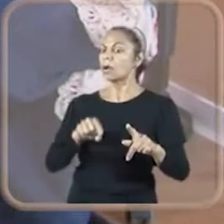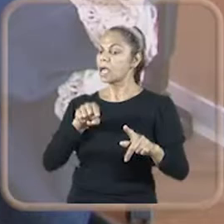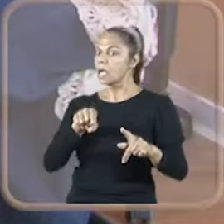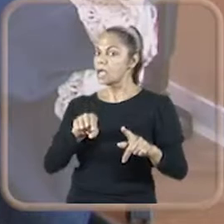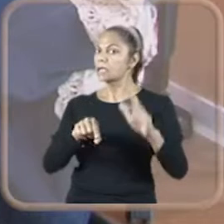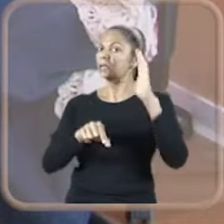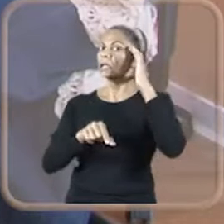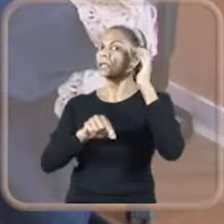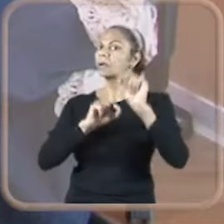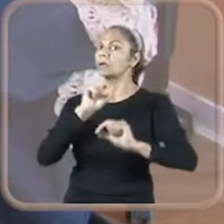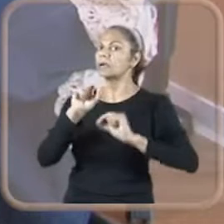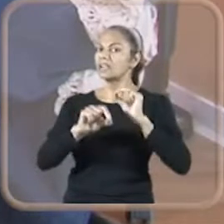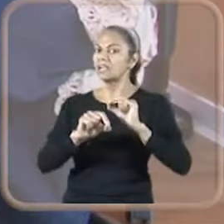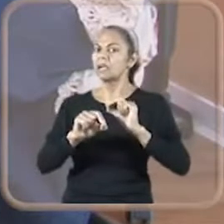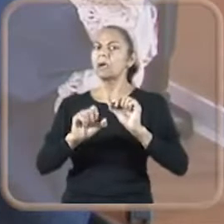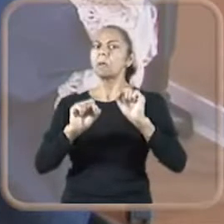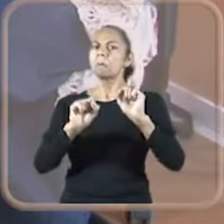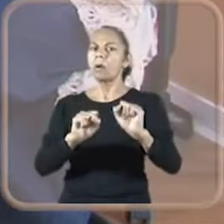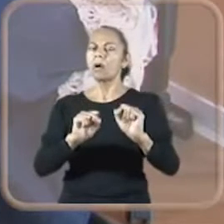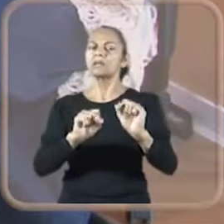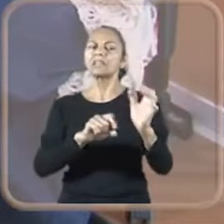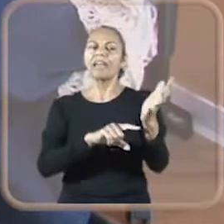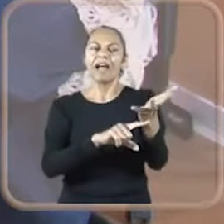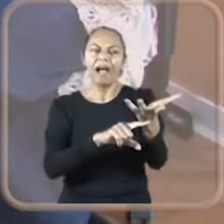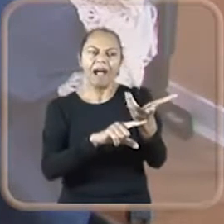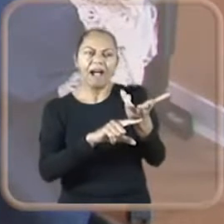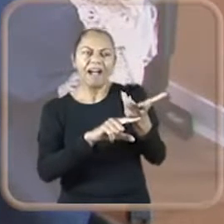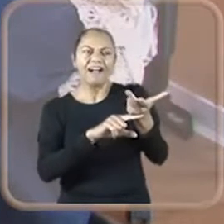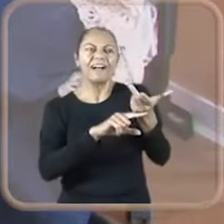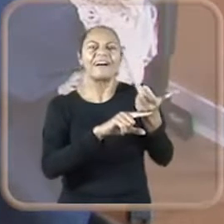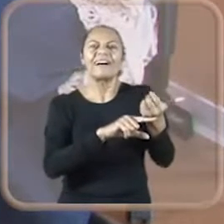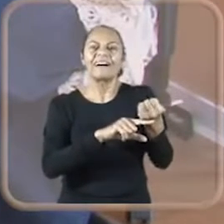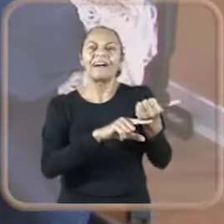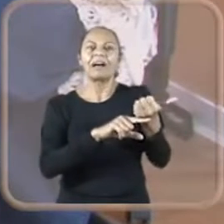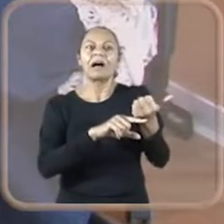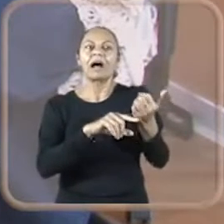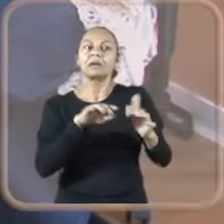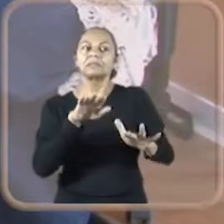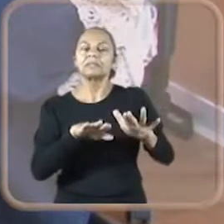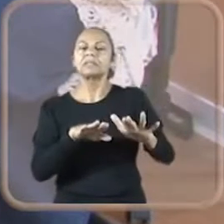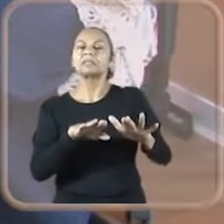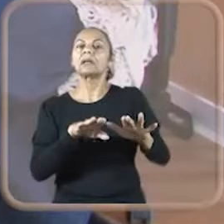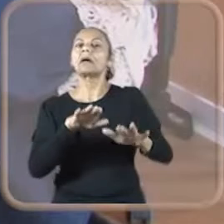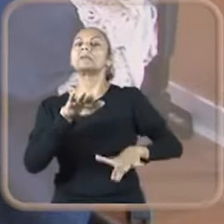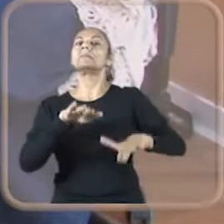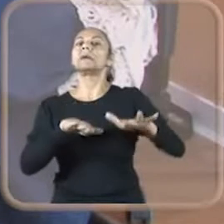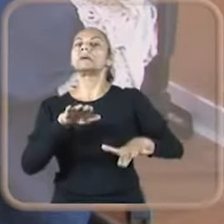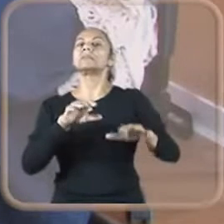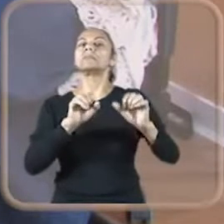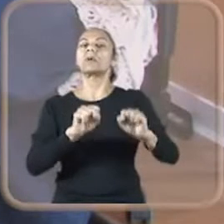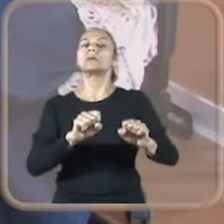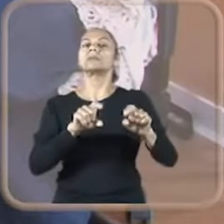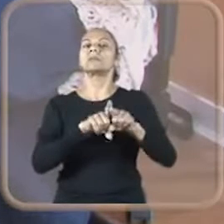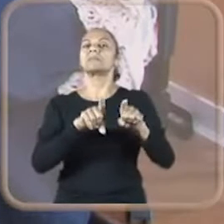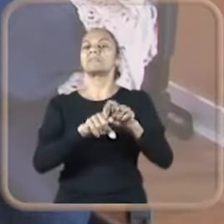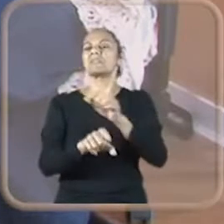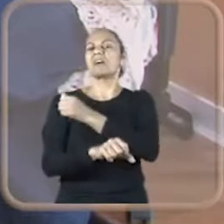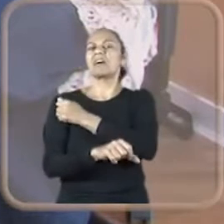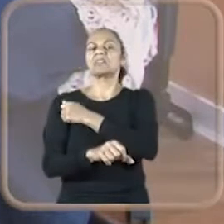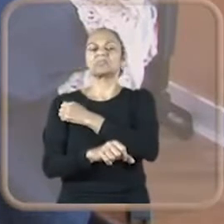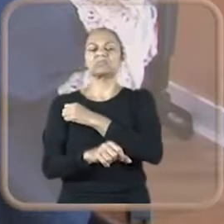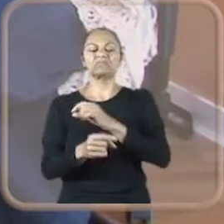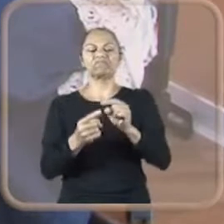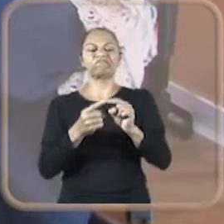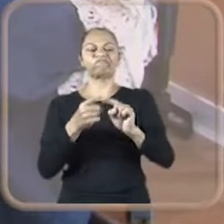pode expulsar o aluno. Ele atrai, mas também cria uma retração muito grande. Então a gente quer que